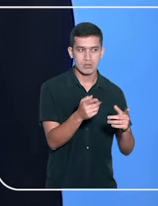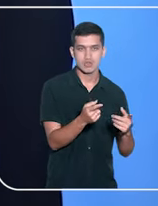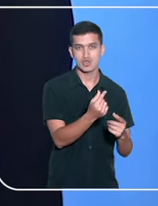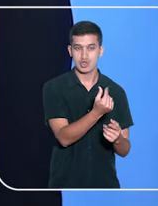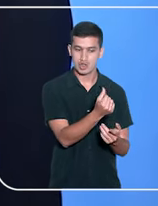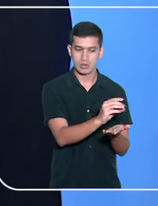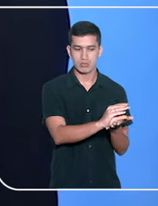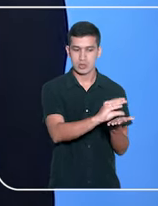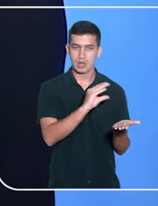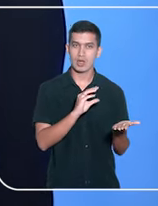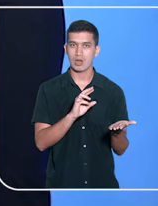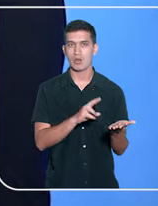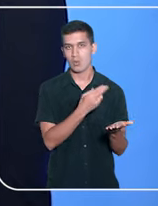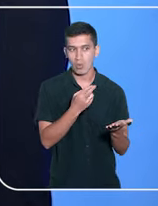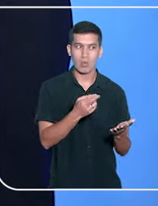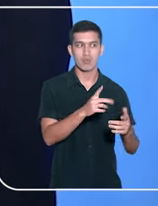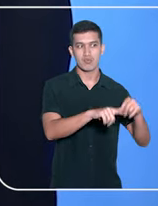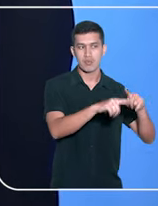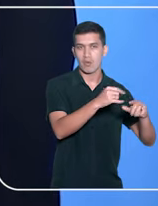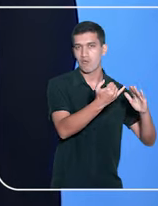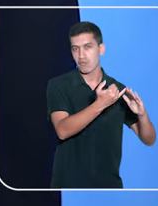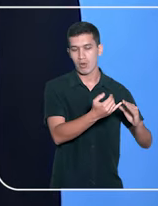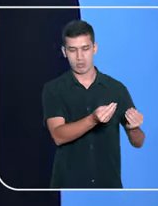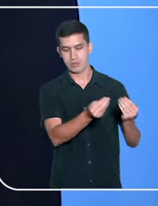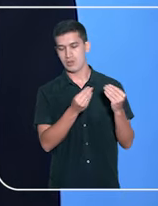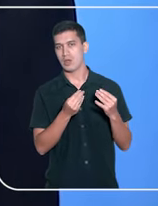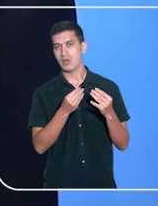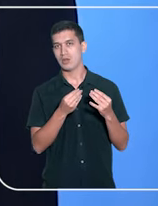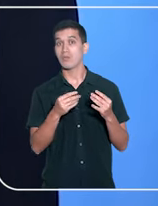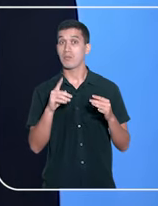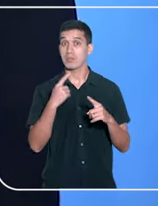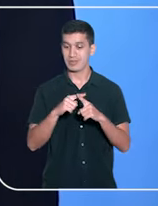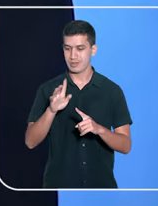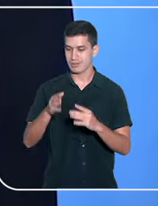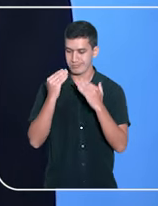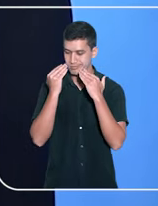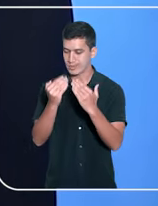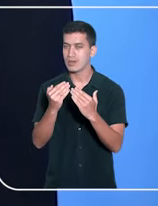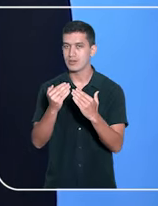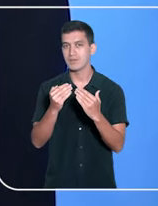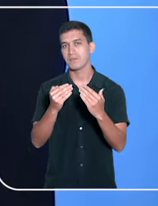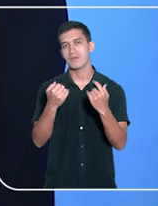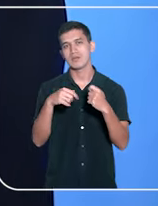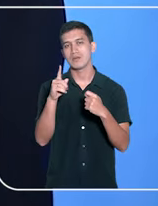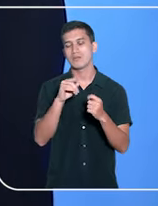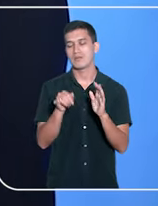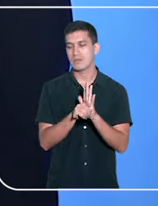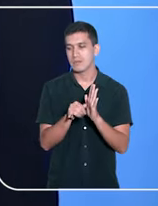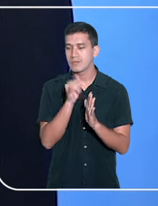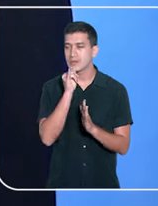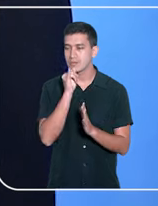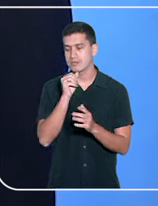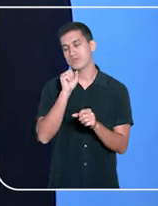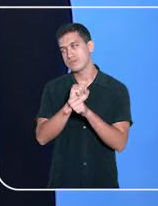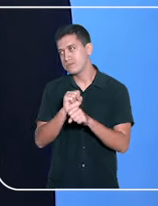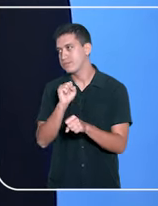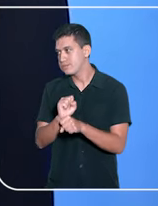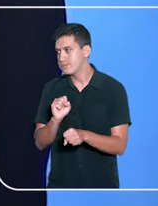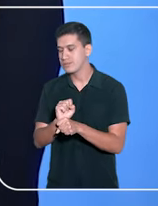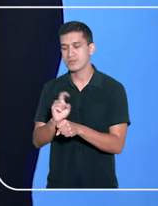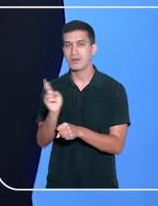bem quando já temos as provas por escrito sem ter ali de esperar todo o andamento normal de